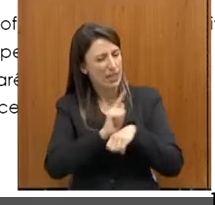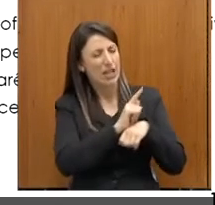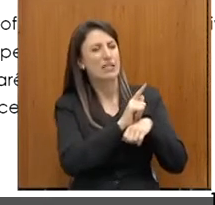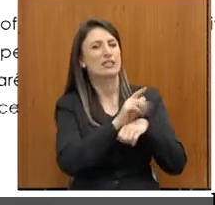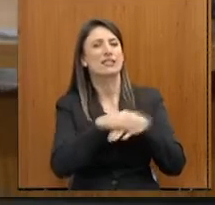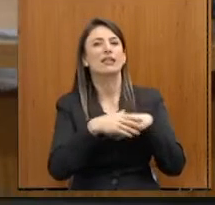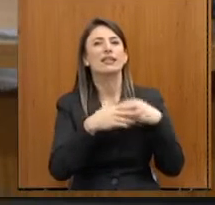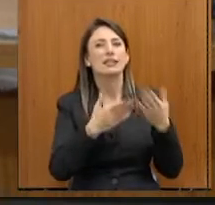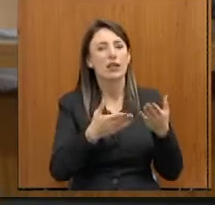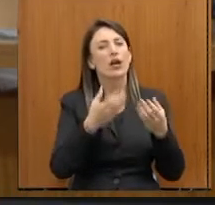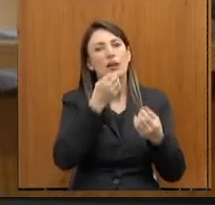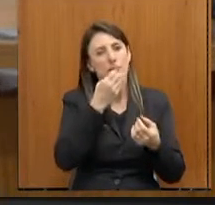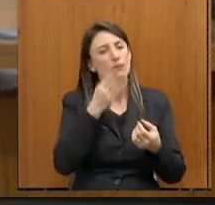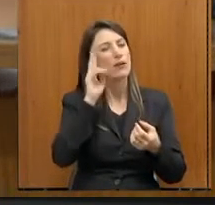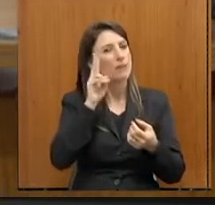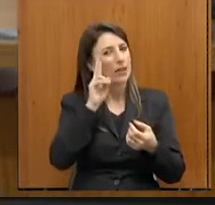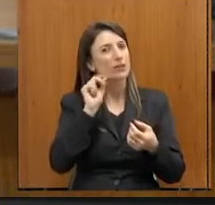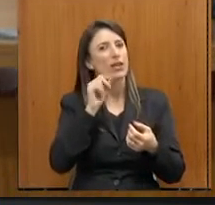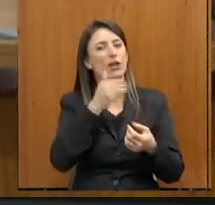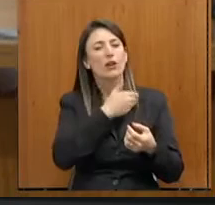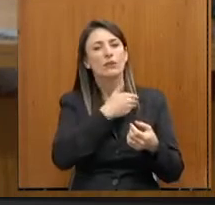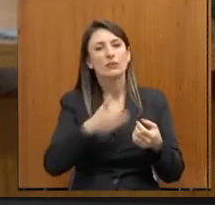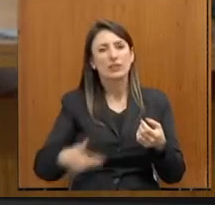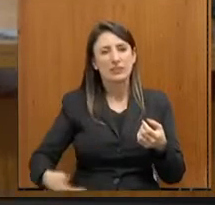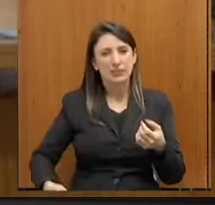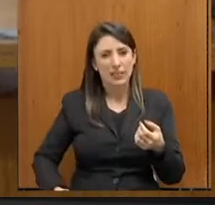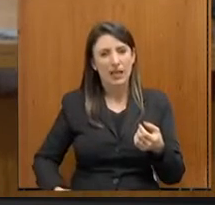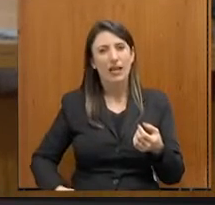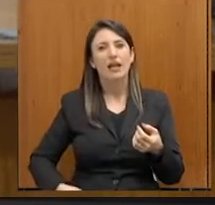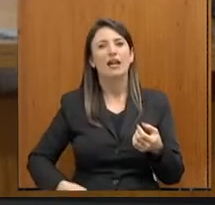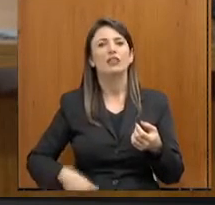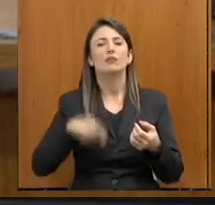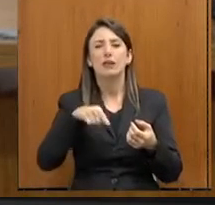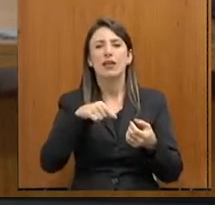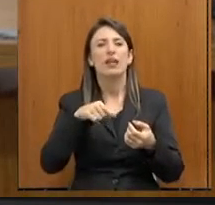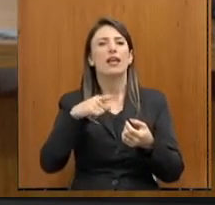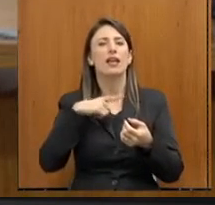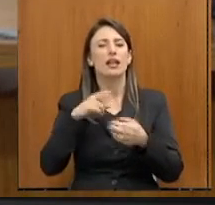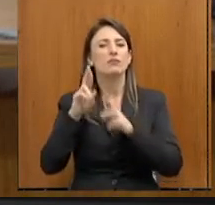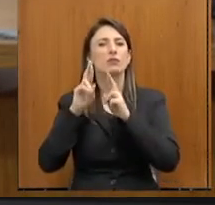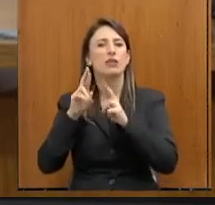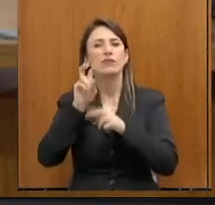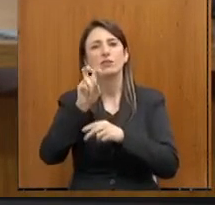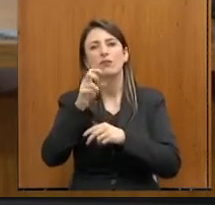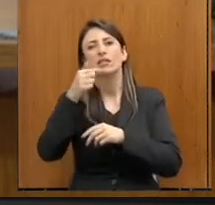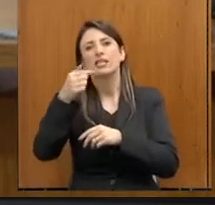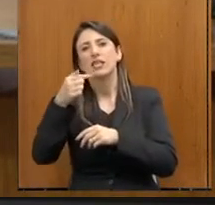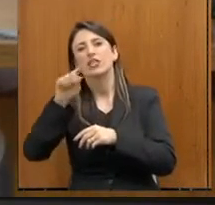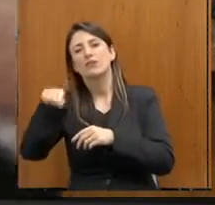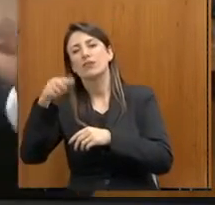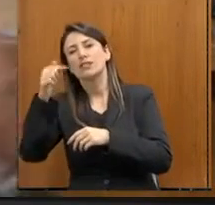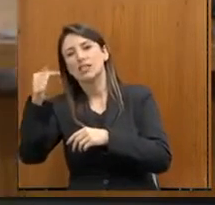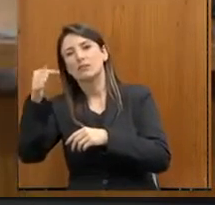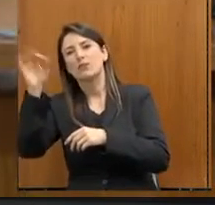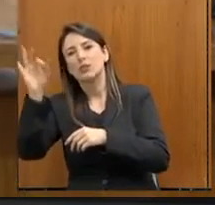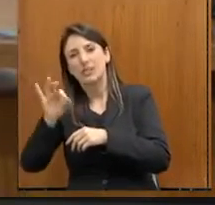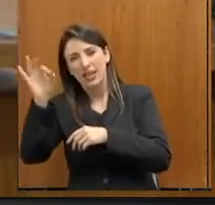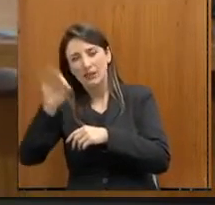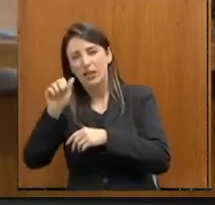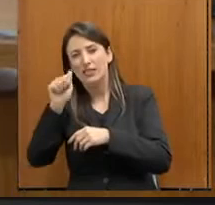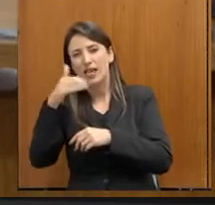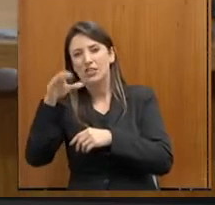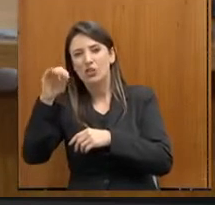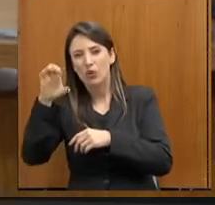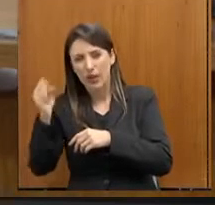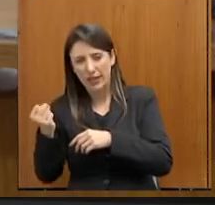estado tem o controle acionário ele tem 50 Diogo noventa e sete porcento das acções Ordinárias mas quando a gente olha